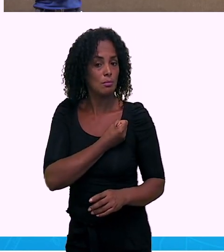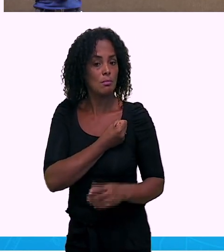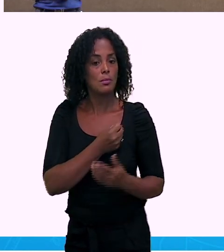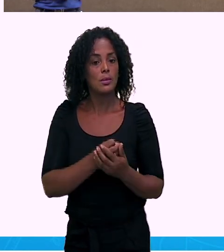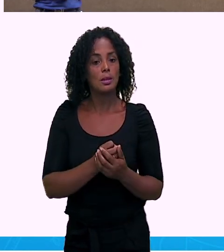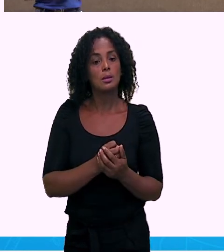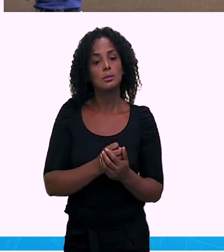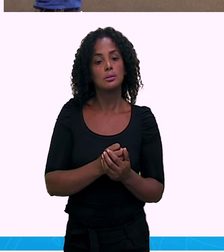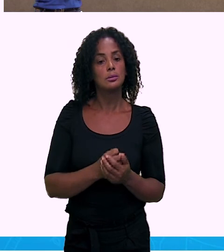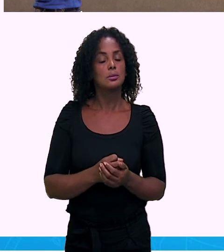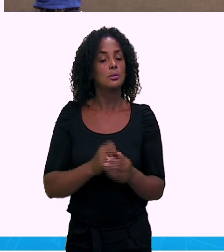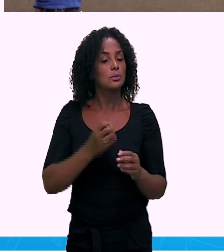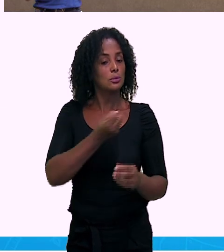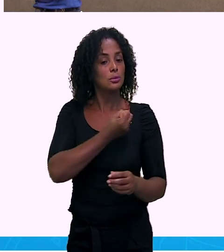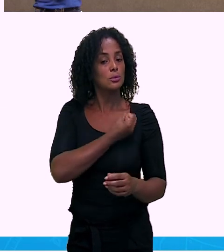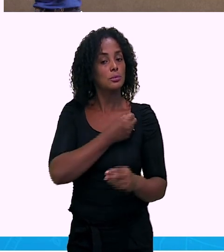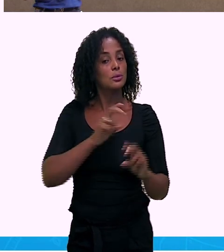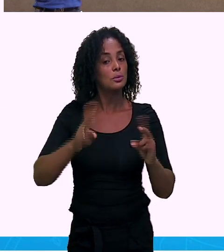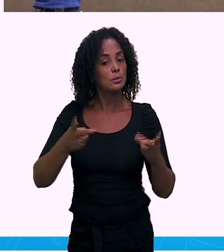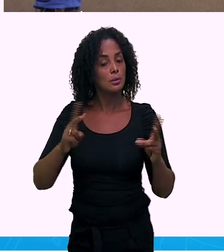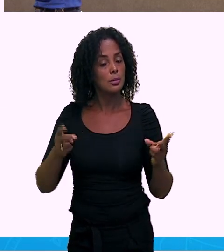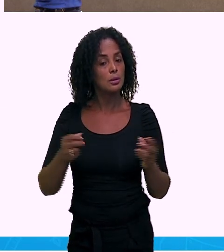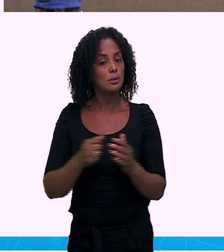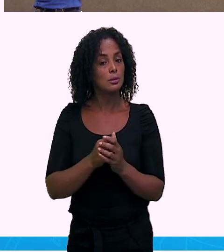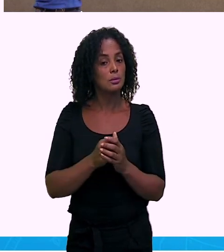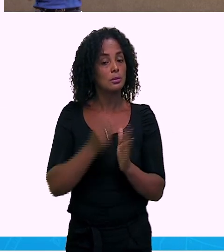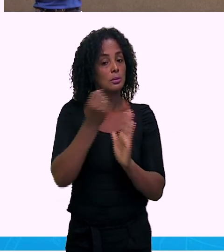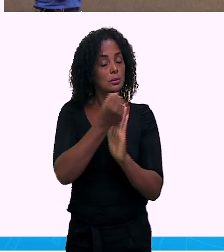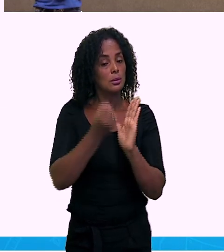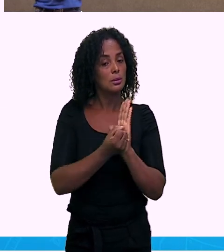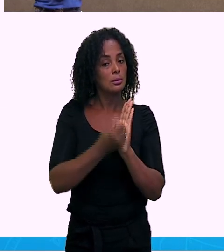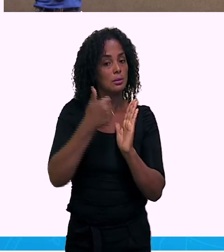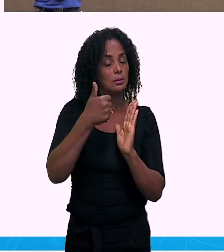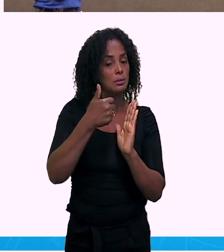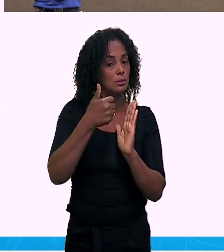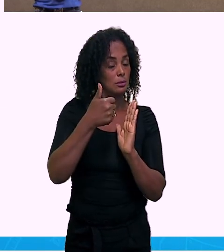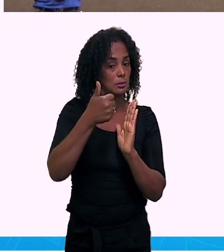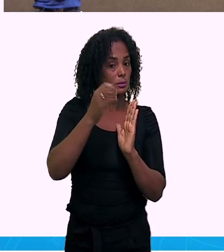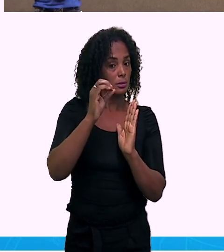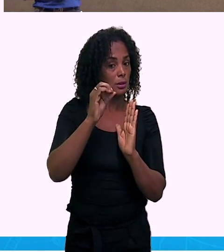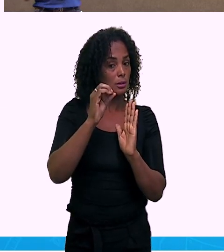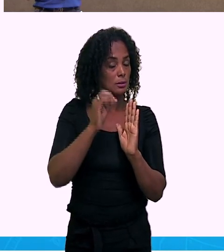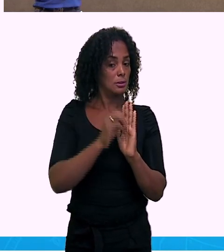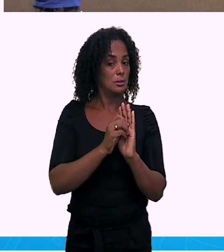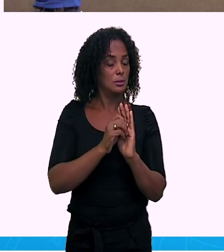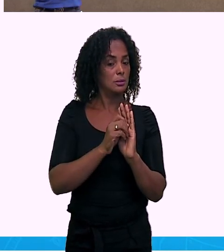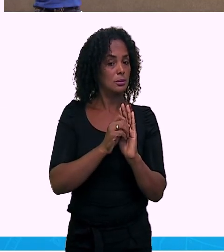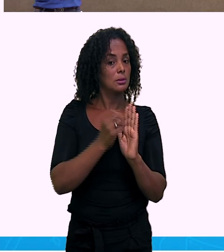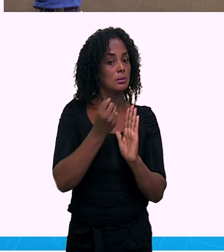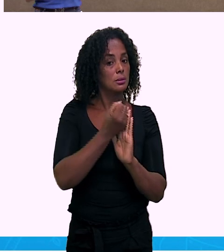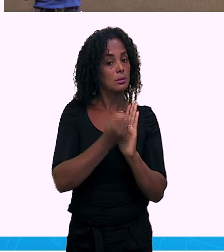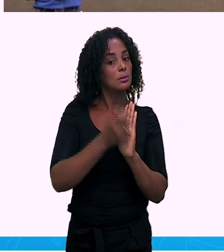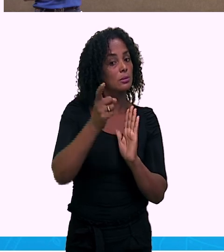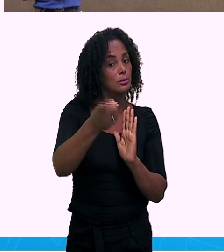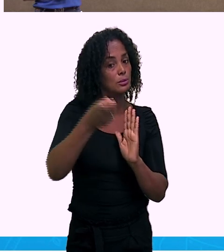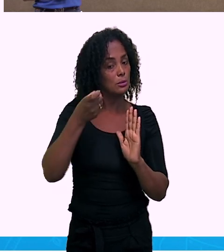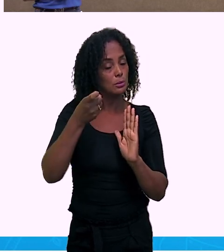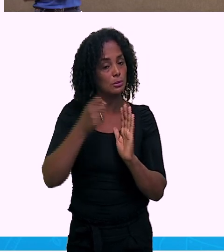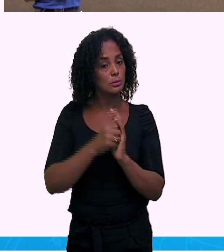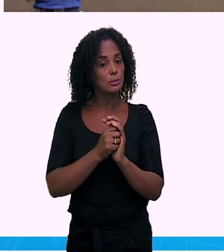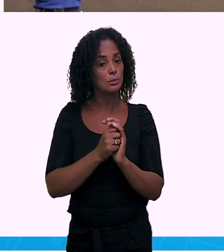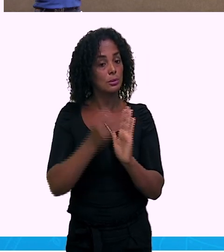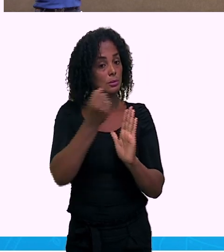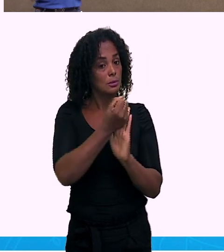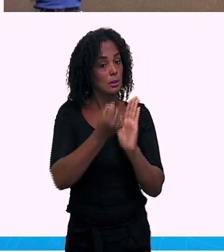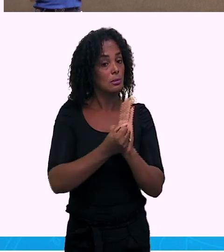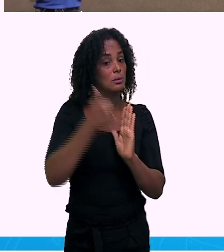algarismos romanos. Então, o século X, olha lá, o X representa o número 10. Vamos pegar o século